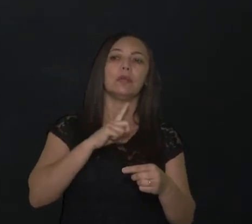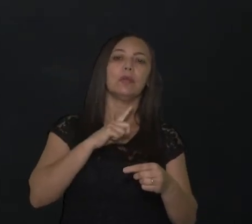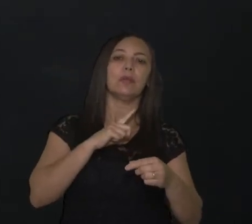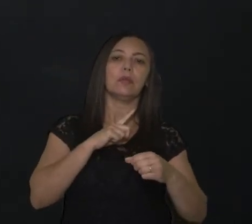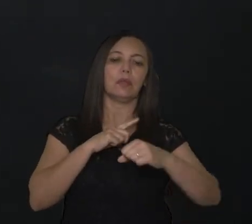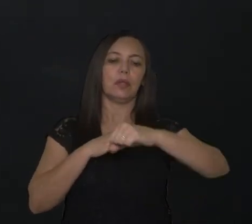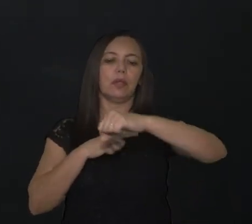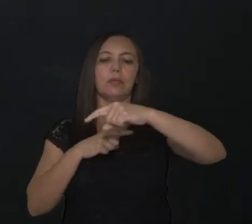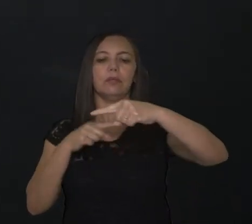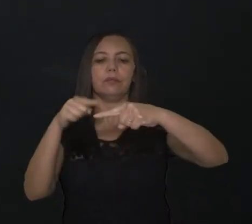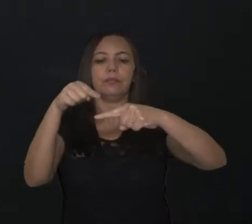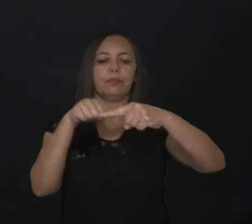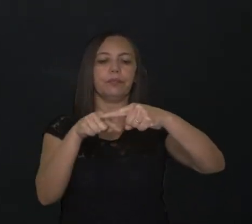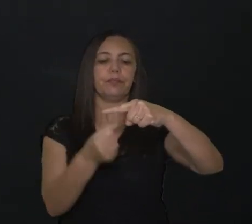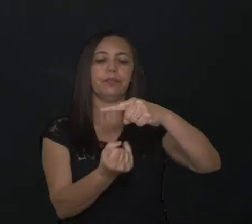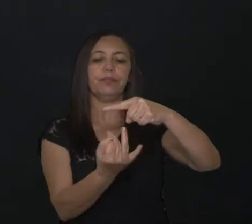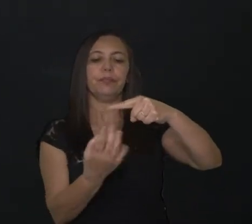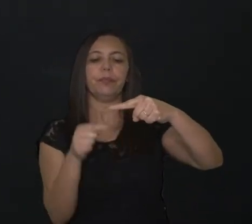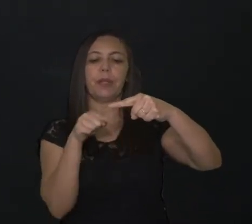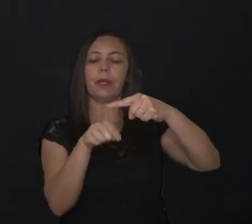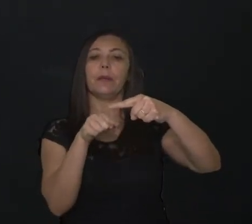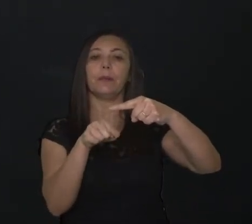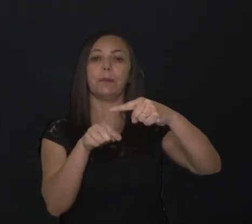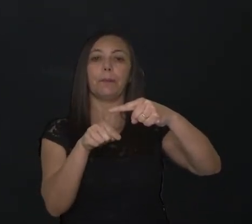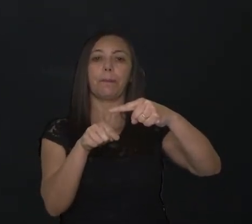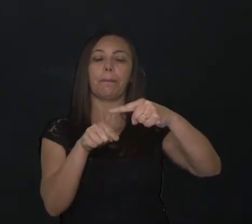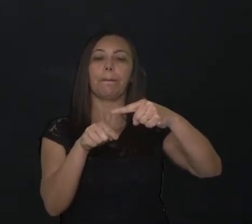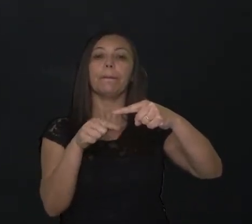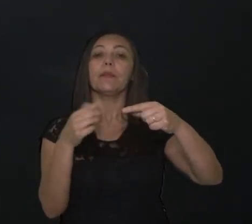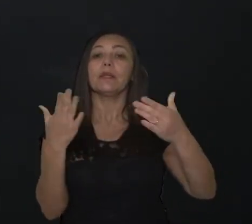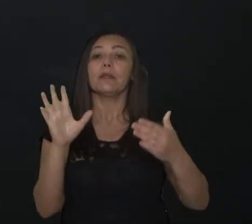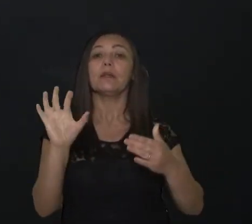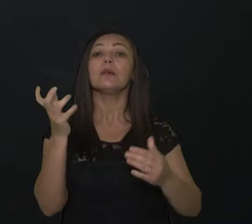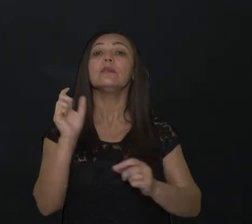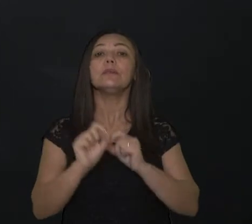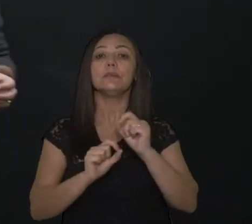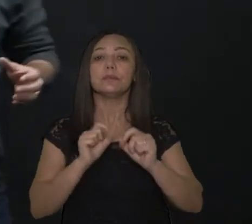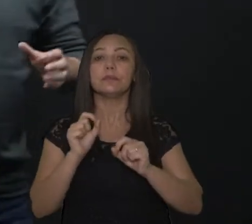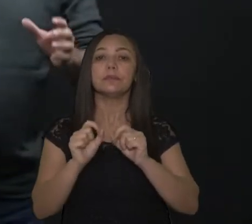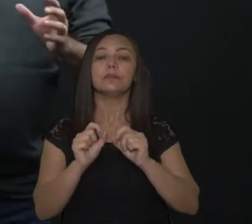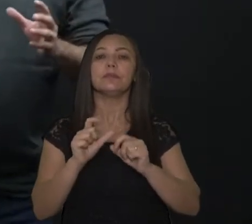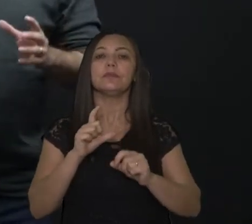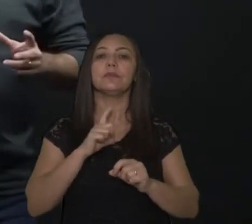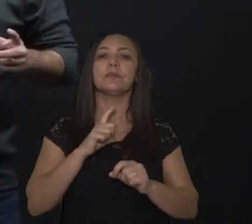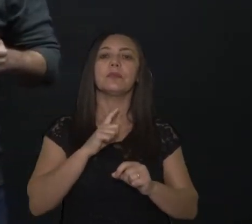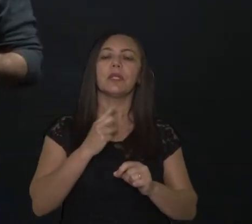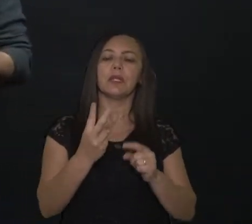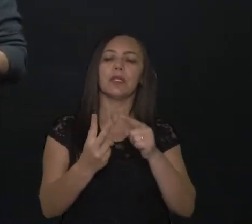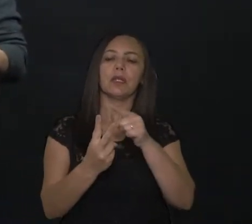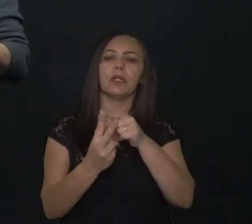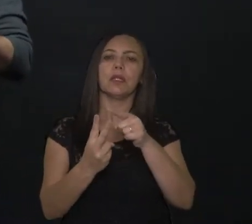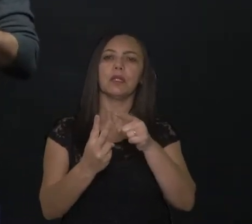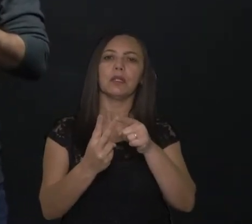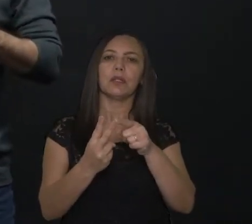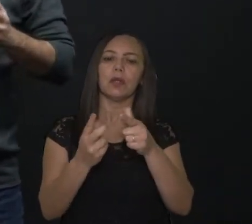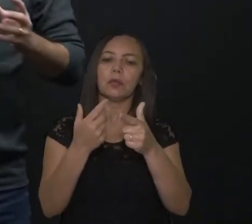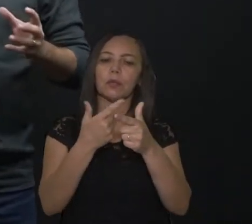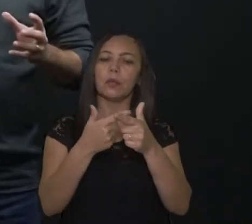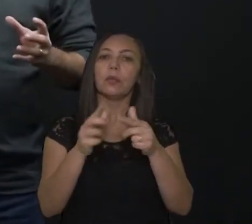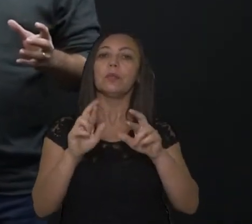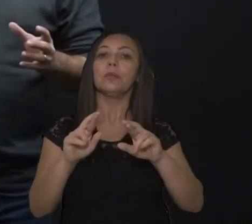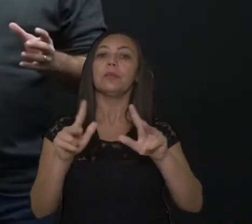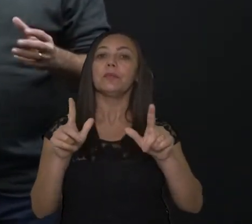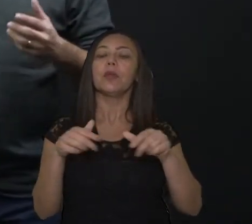estão aqui embaixo na fração, tá certo? Então, de repente, o que acontece? Eu tenho duas situações